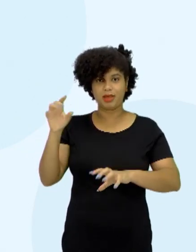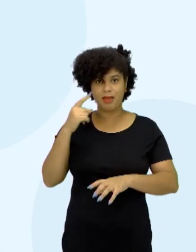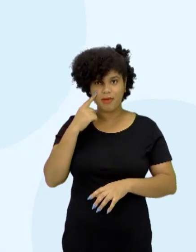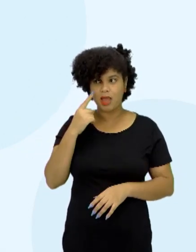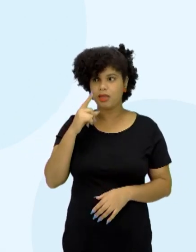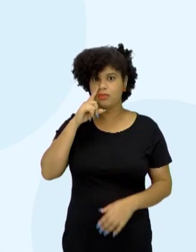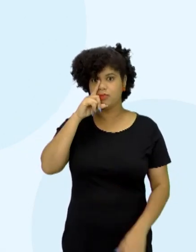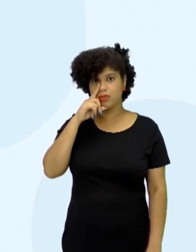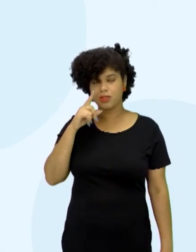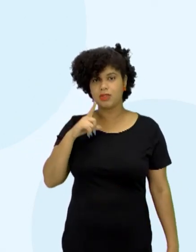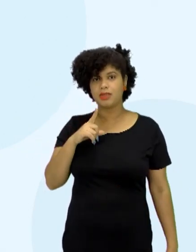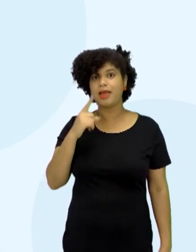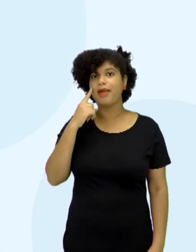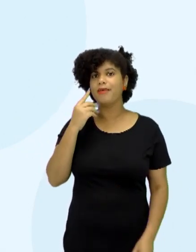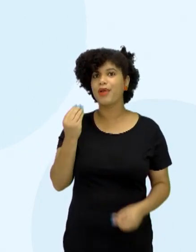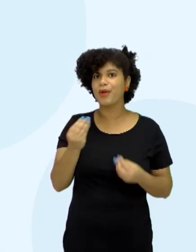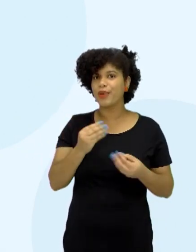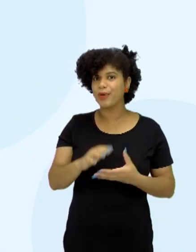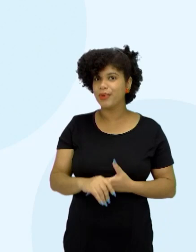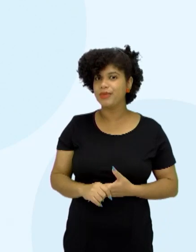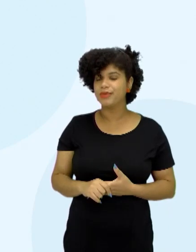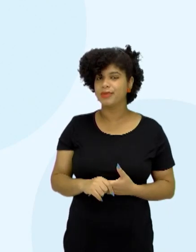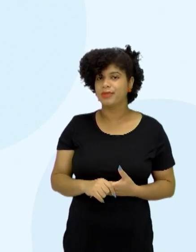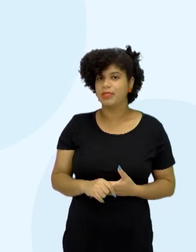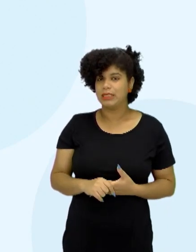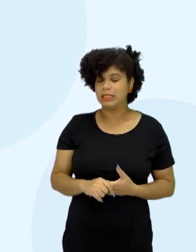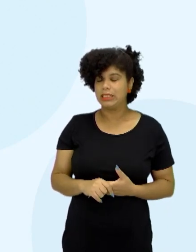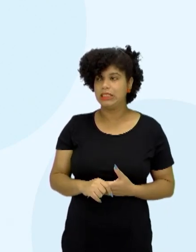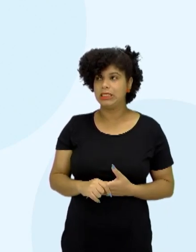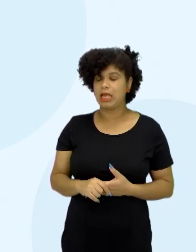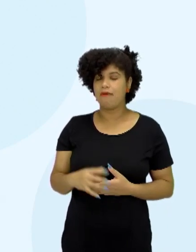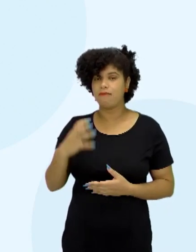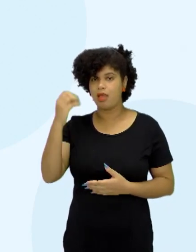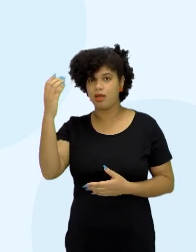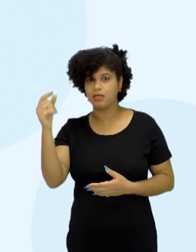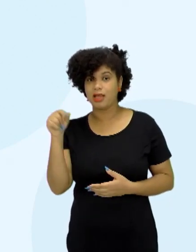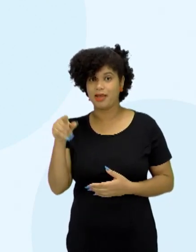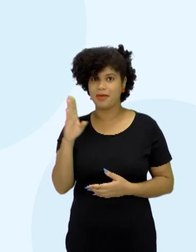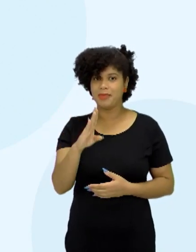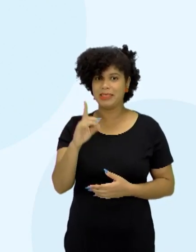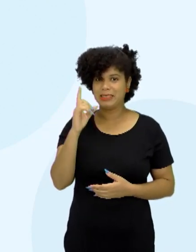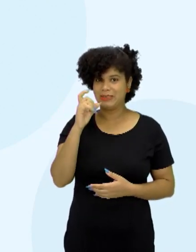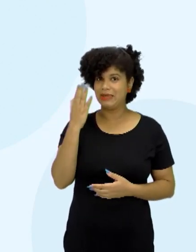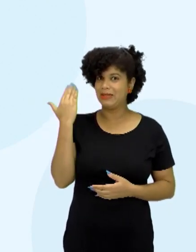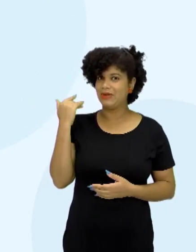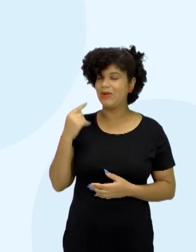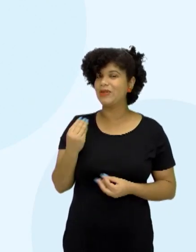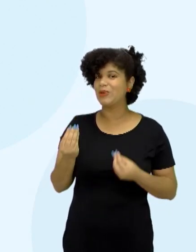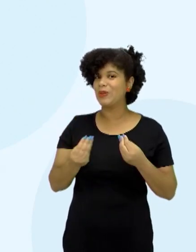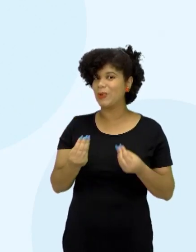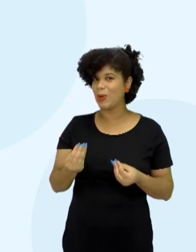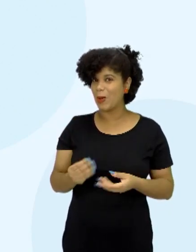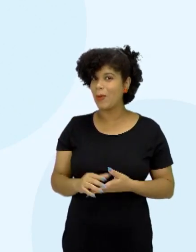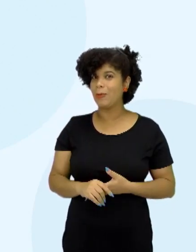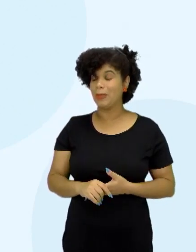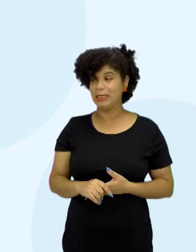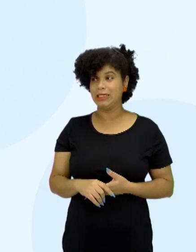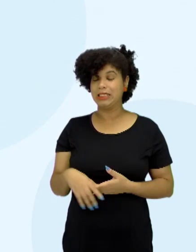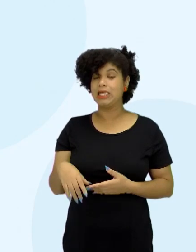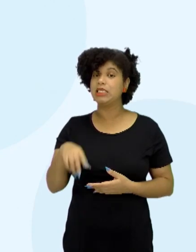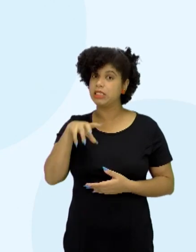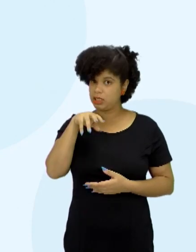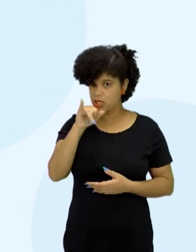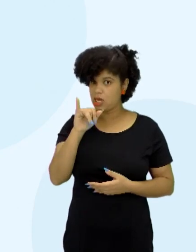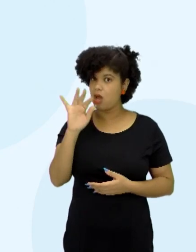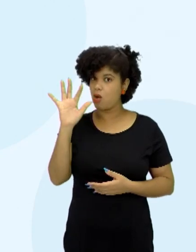que ter passaporte para ir Não para o tinha Nordeste. invasões por causa das invasões? Não, teve Não, invasões, porque o que mantinha a integração do Império